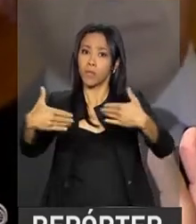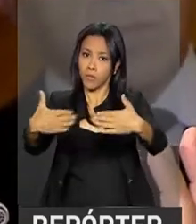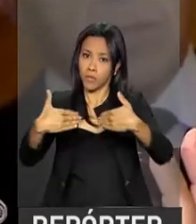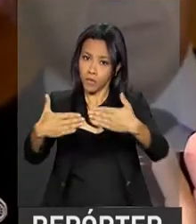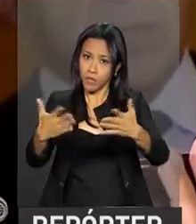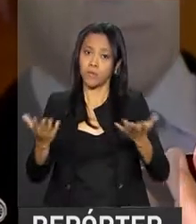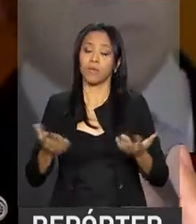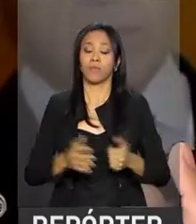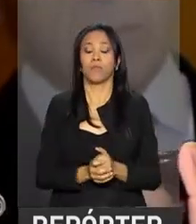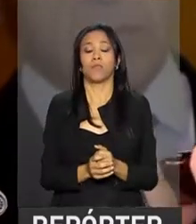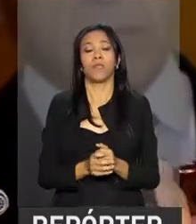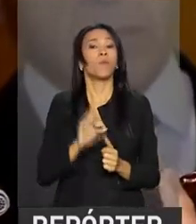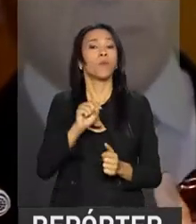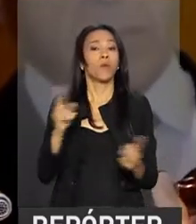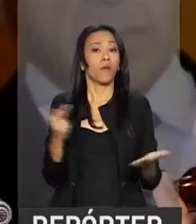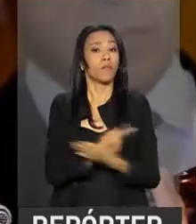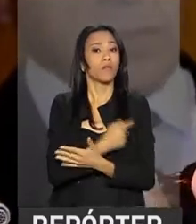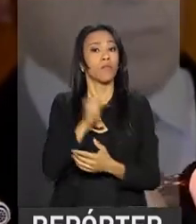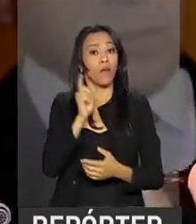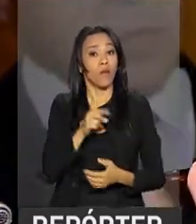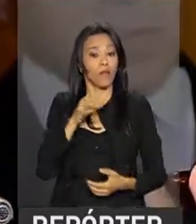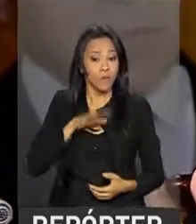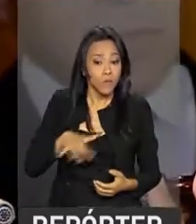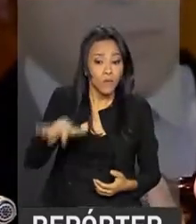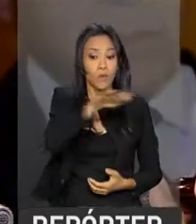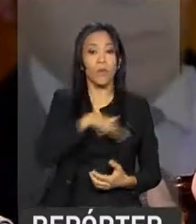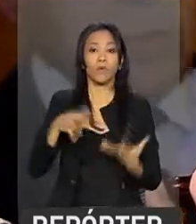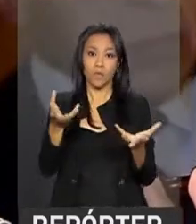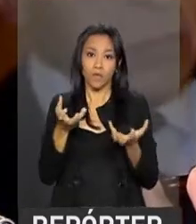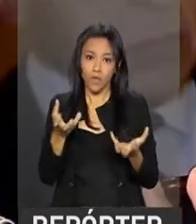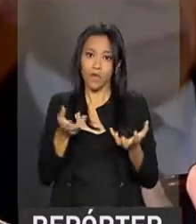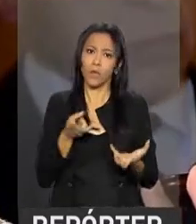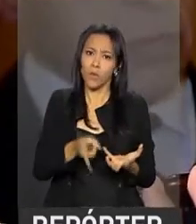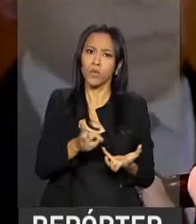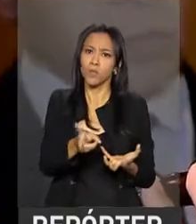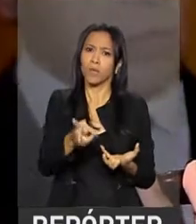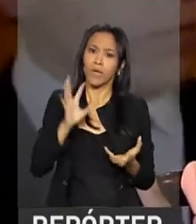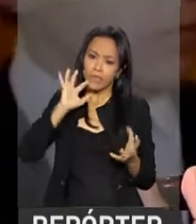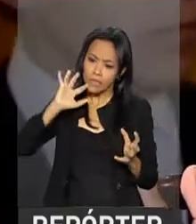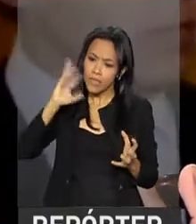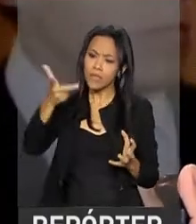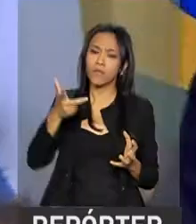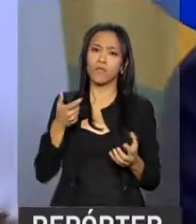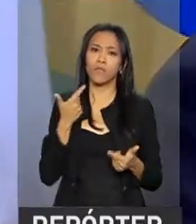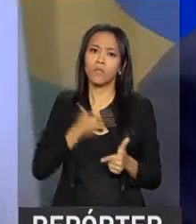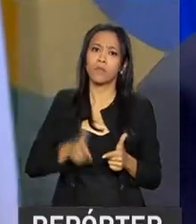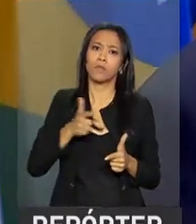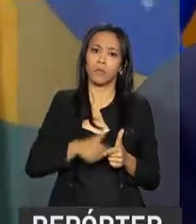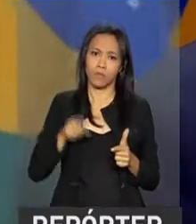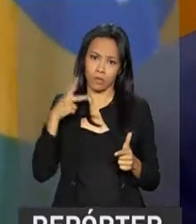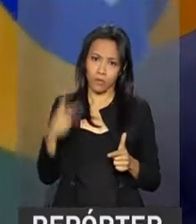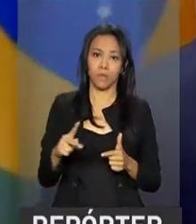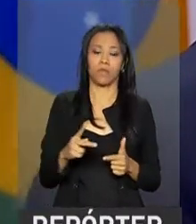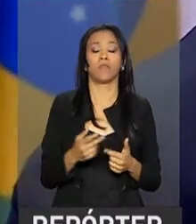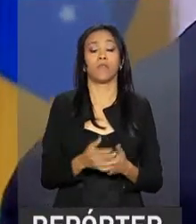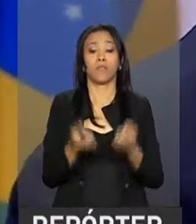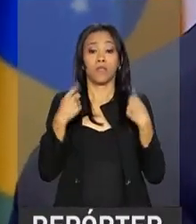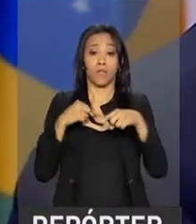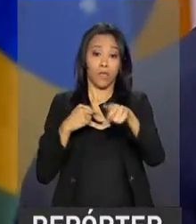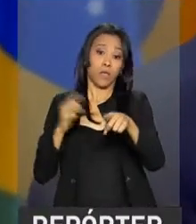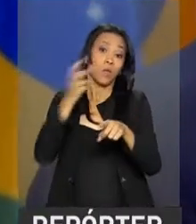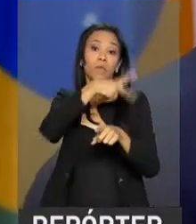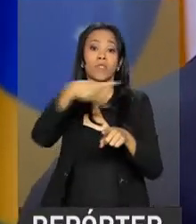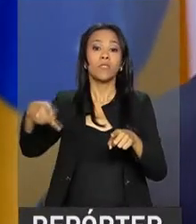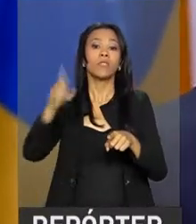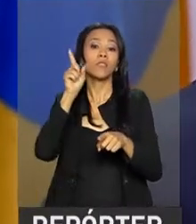o que houve foi isso todos querem continuar a pressão para resolver mas a pressão diplomática durante o evento o presidente dos estados